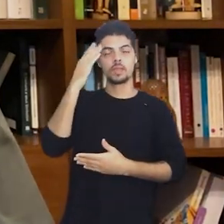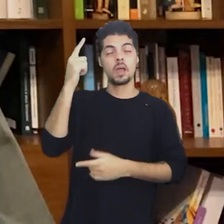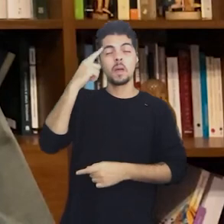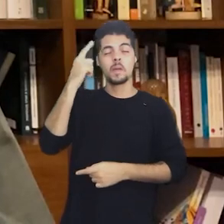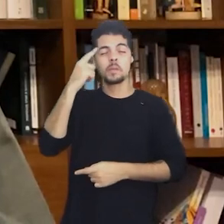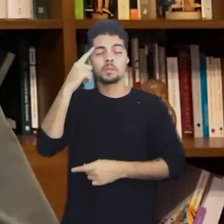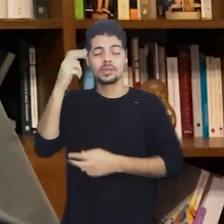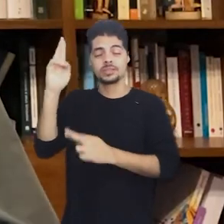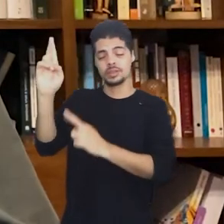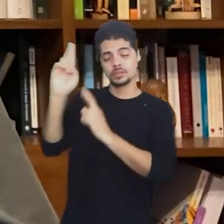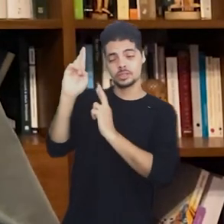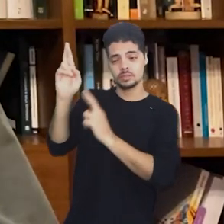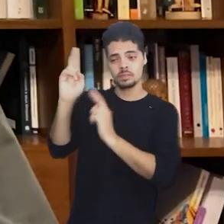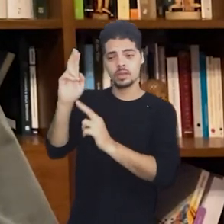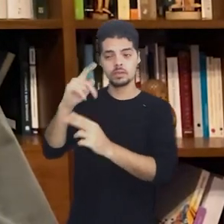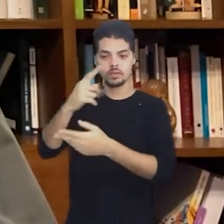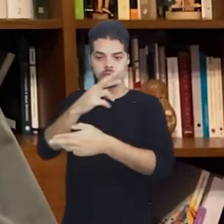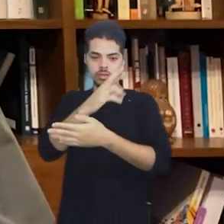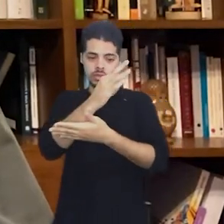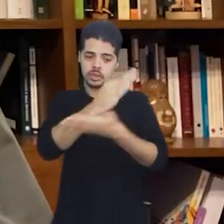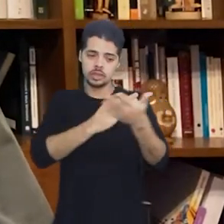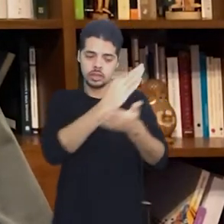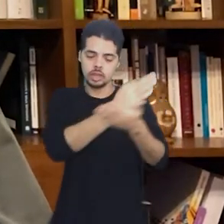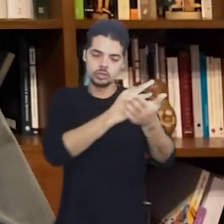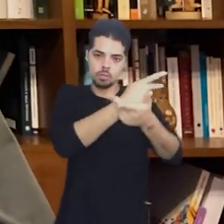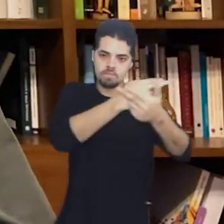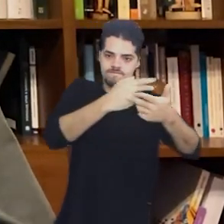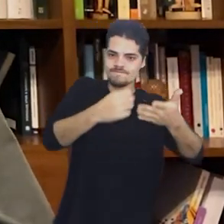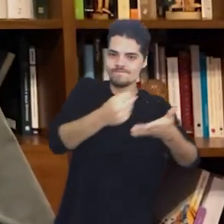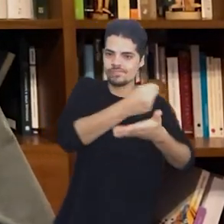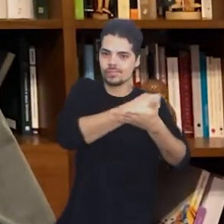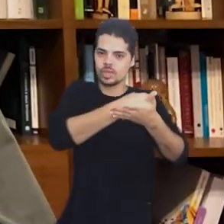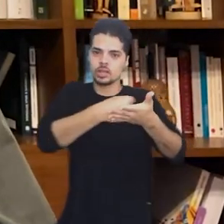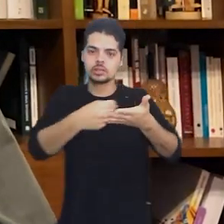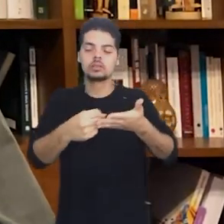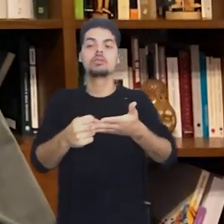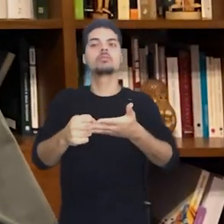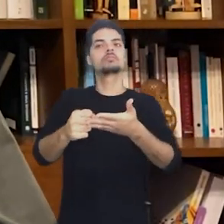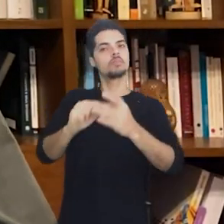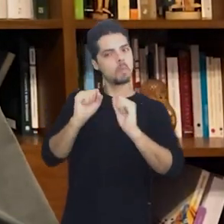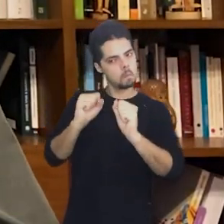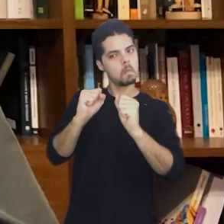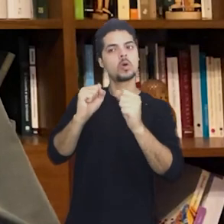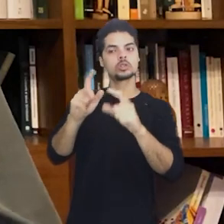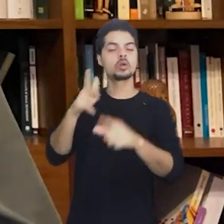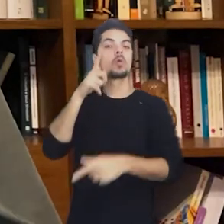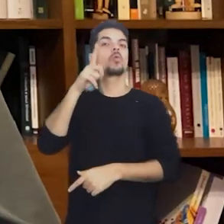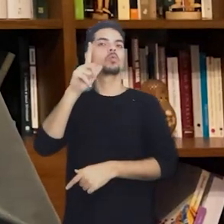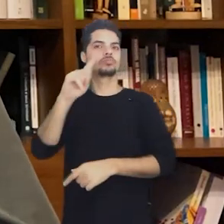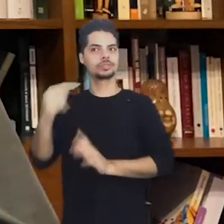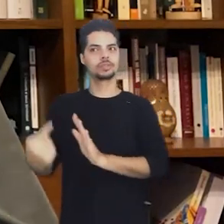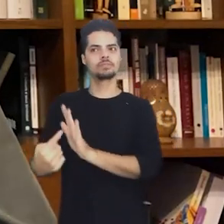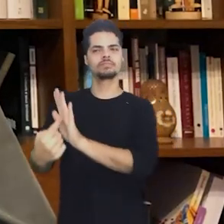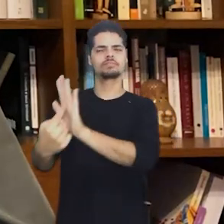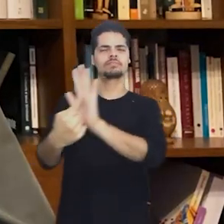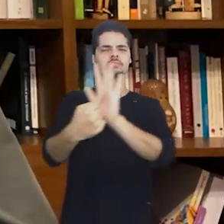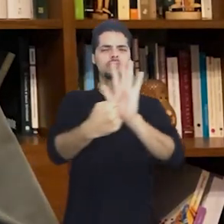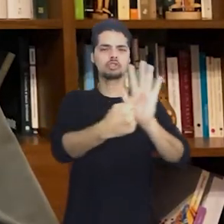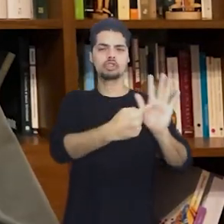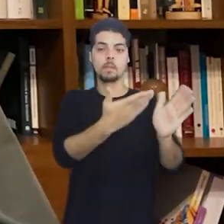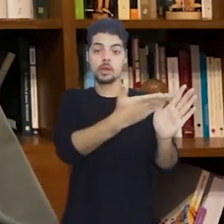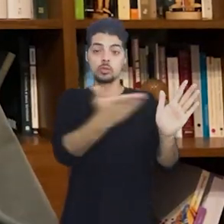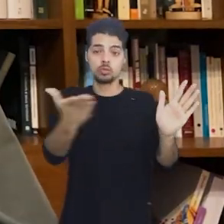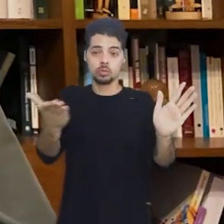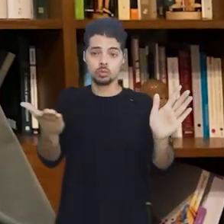que muitos outros trabalhos sejam produzidos novas questões sejam lançadas é que essa historiografia mais tradicional